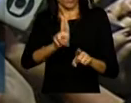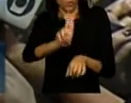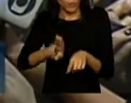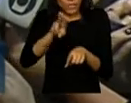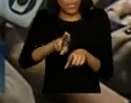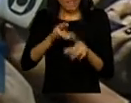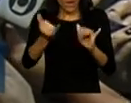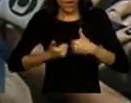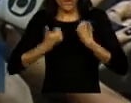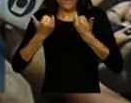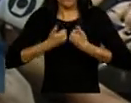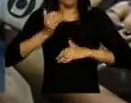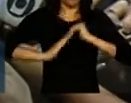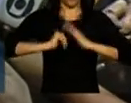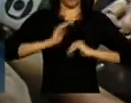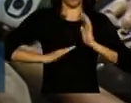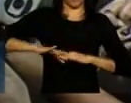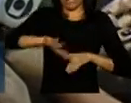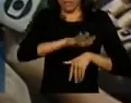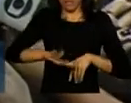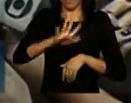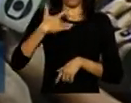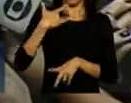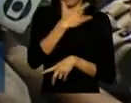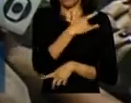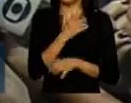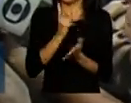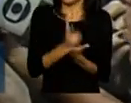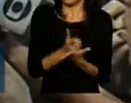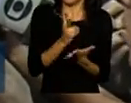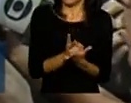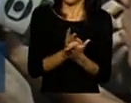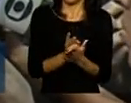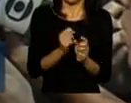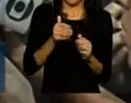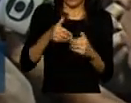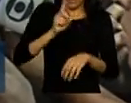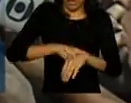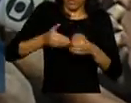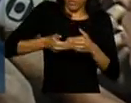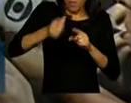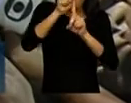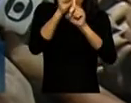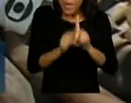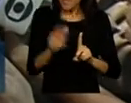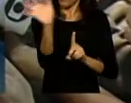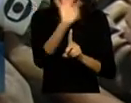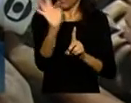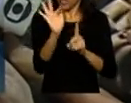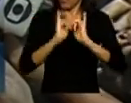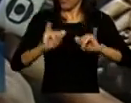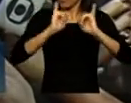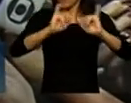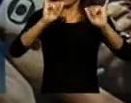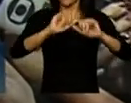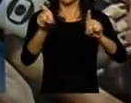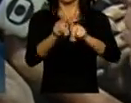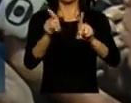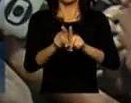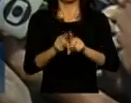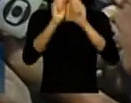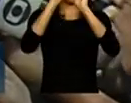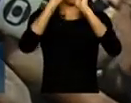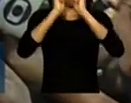esse processo de orientação mobilização será feita ao longo de todo o mês de fevereiro e a vacina estará disponível para começar a